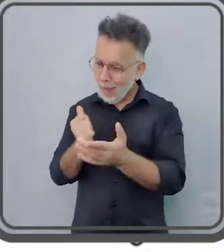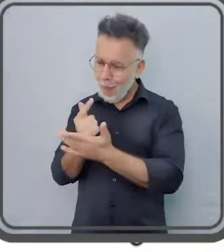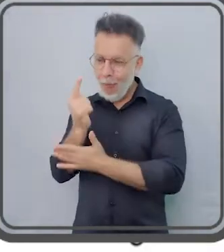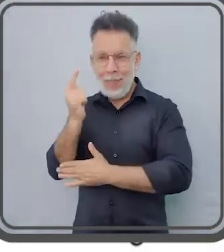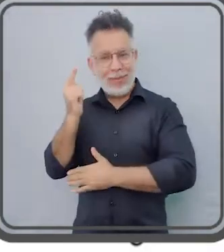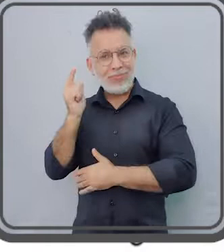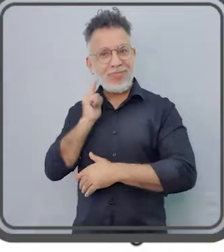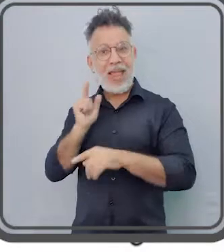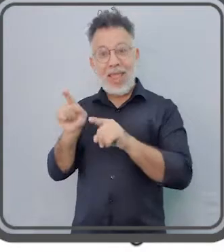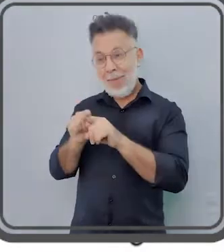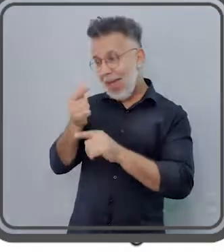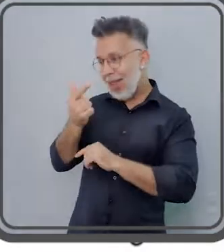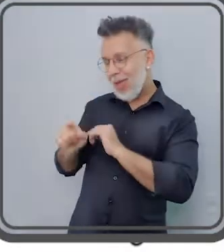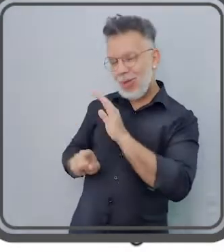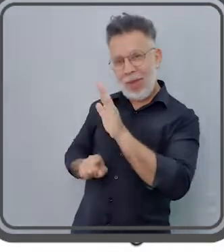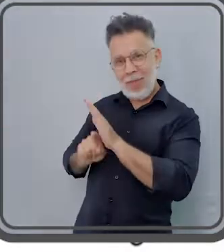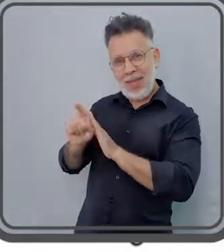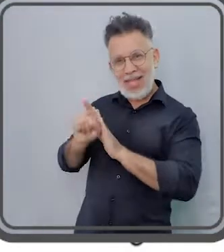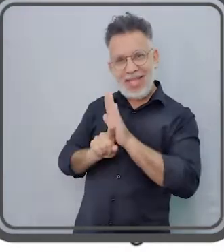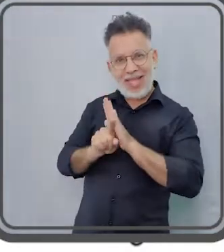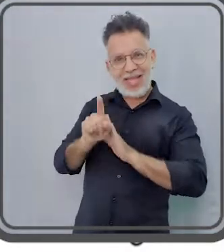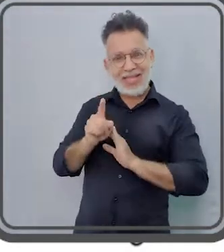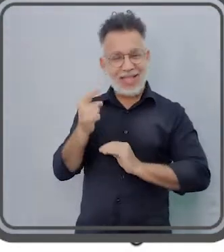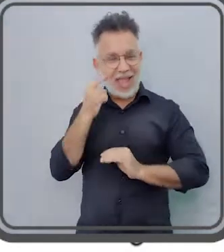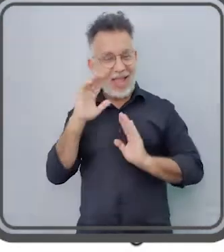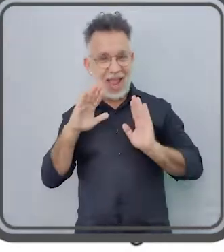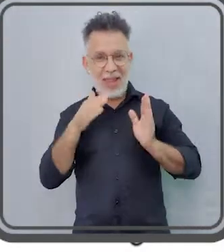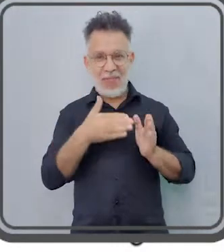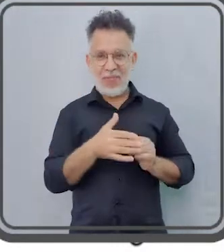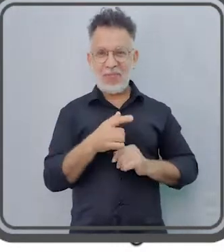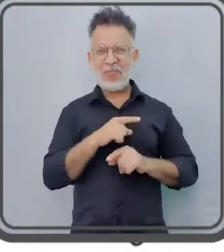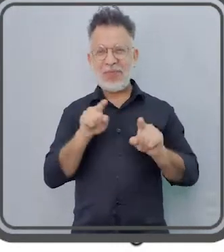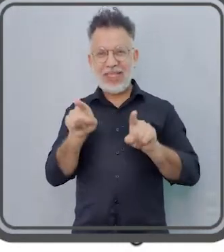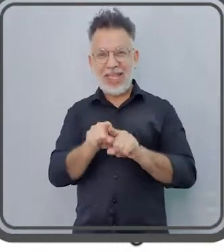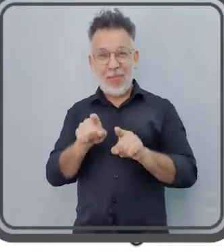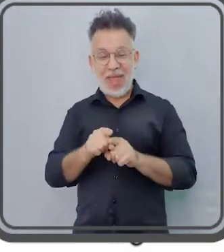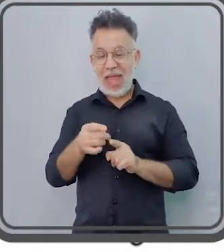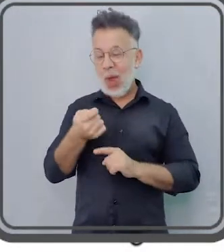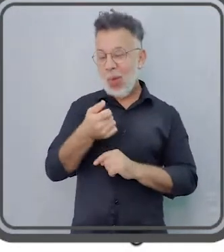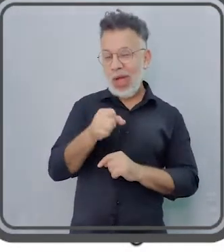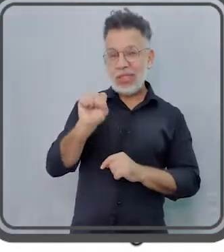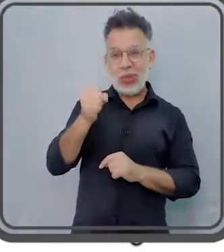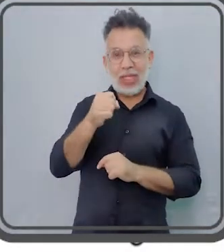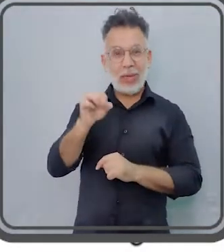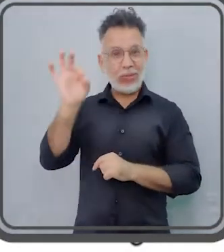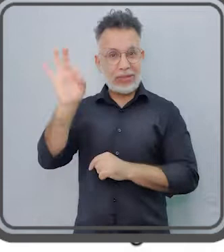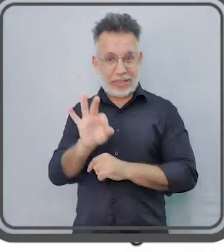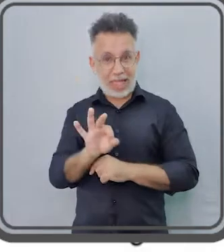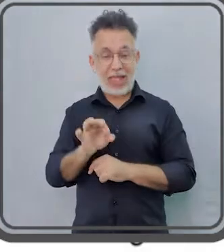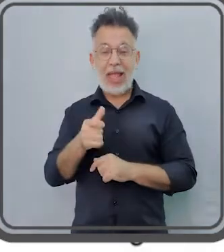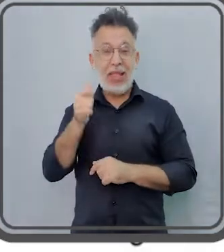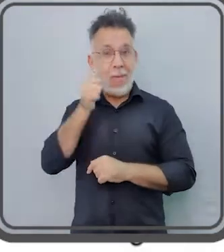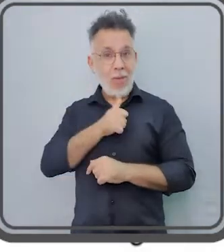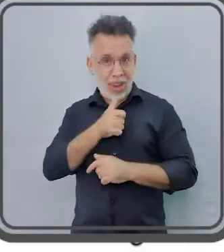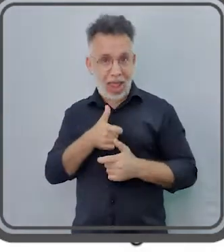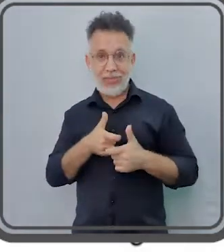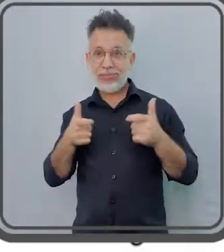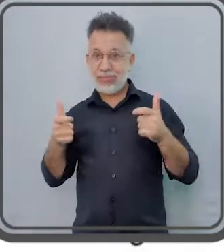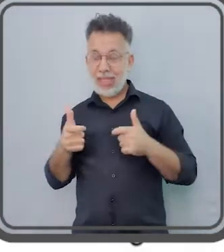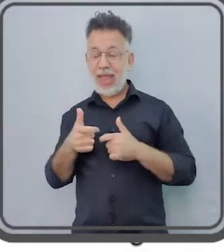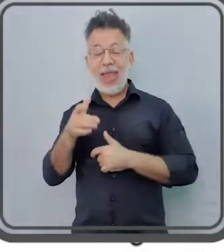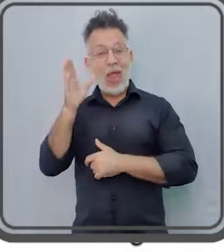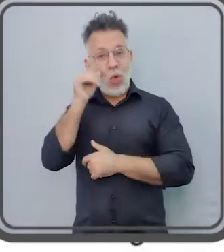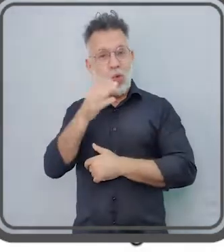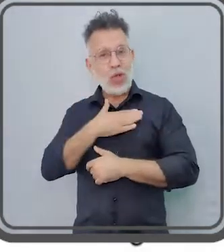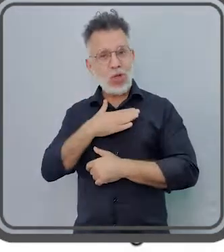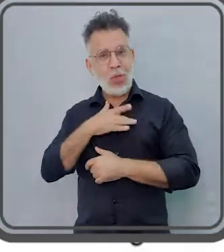aí, tem até uma outra pesquisa, quero escutar deste público-alvo. Mas li também que quase 80% dos consumidores são mulheres. E aí o curioso